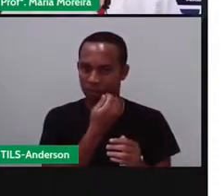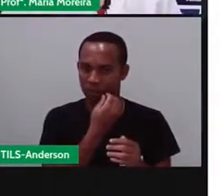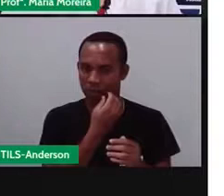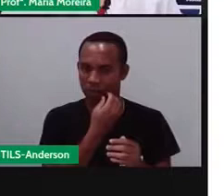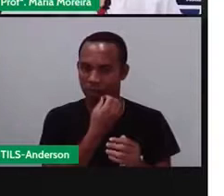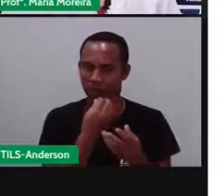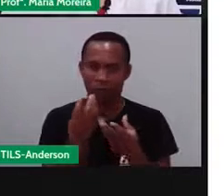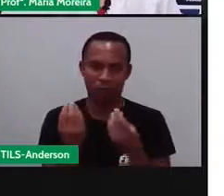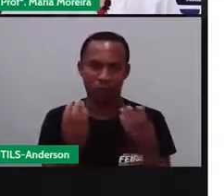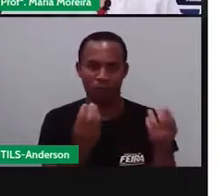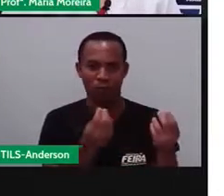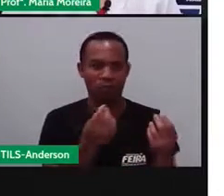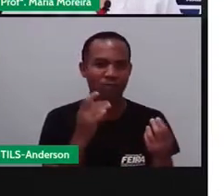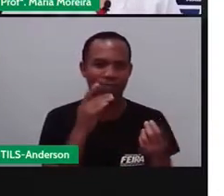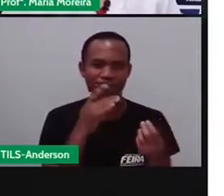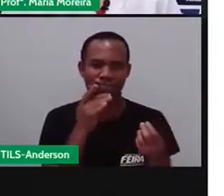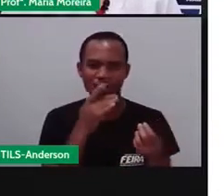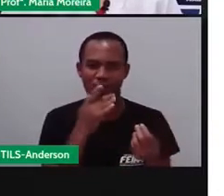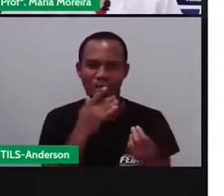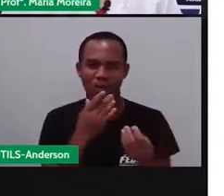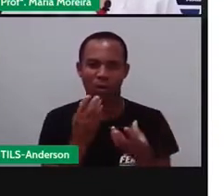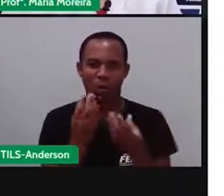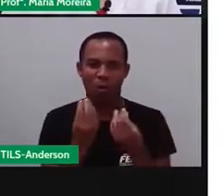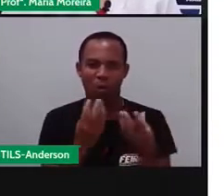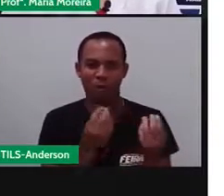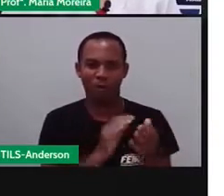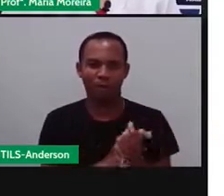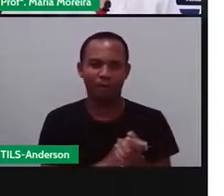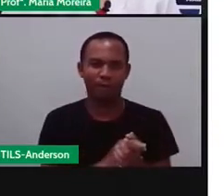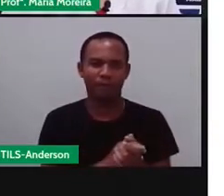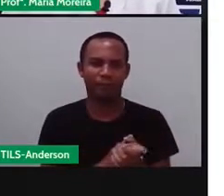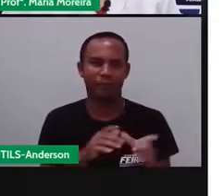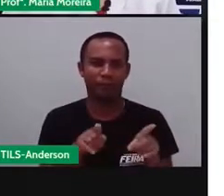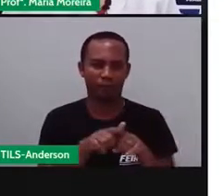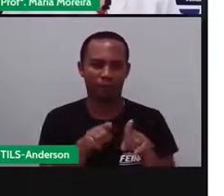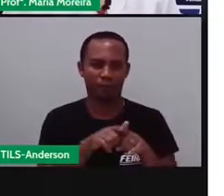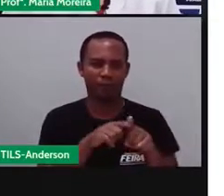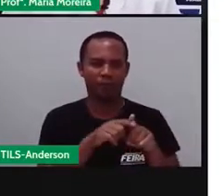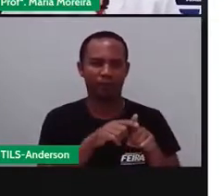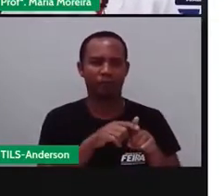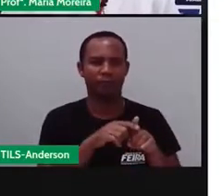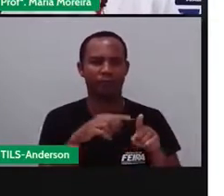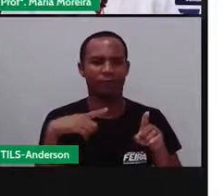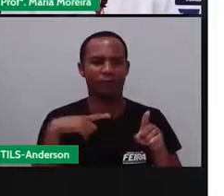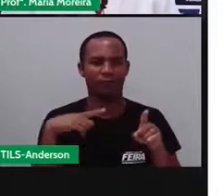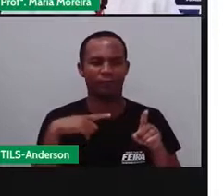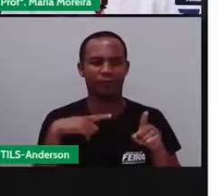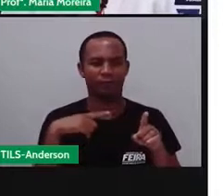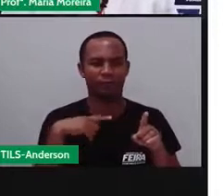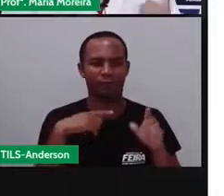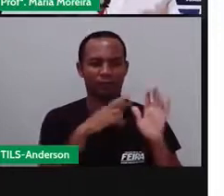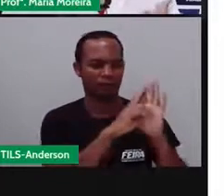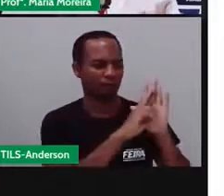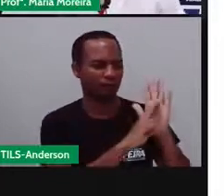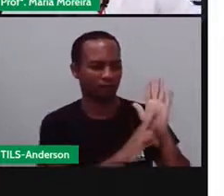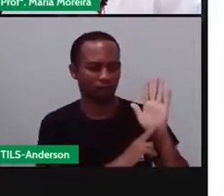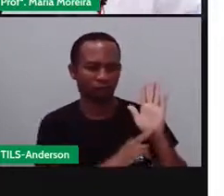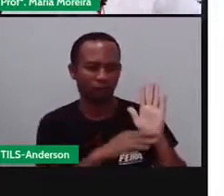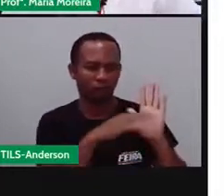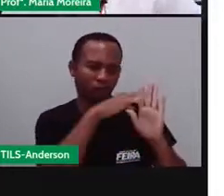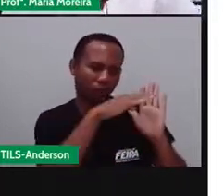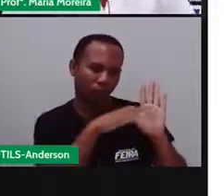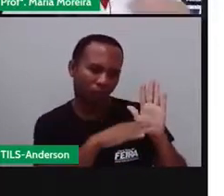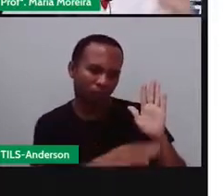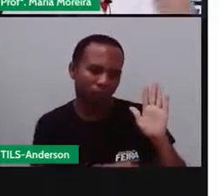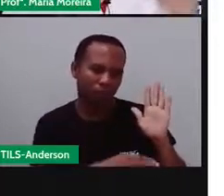Ai, quanta comida gostosa, né? Nas receitas também aparecem os termos litro, que a gente viu lá no nosso